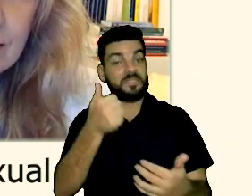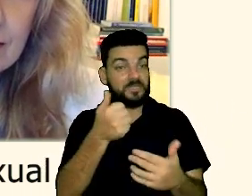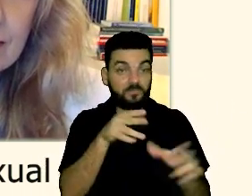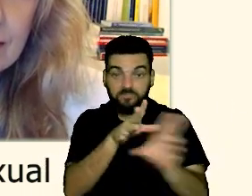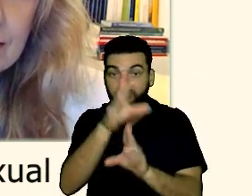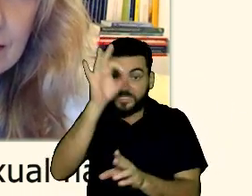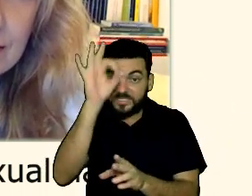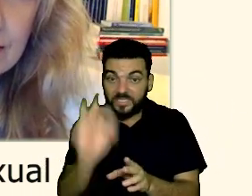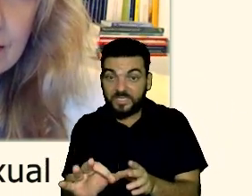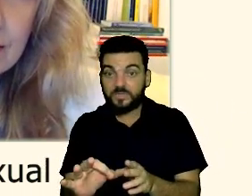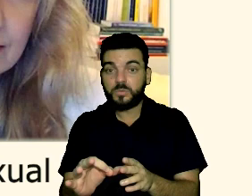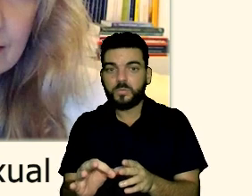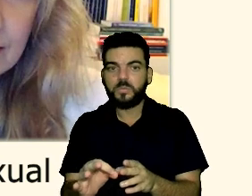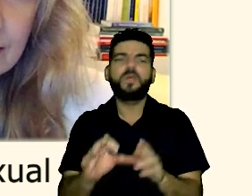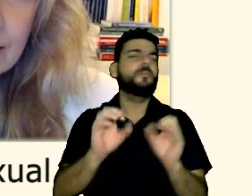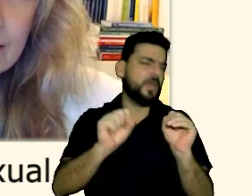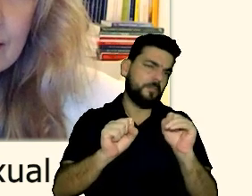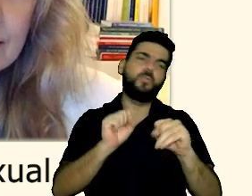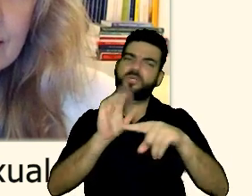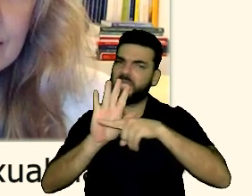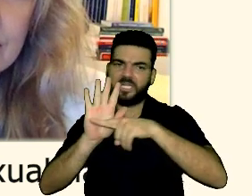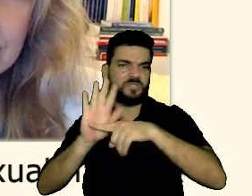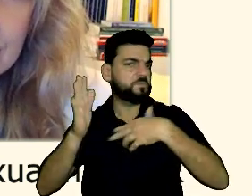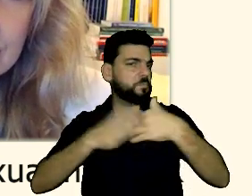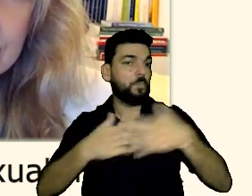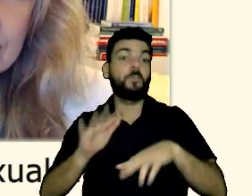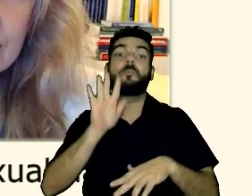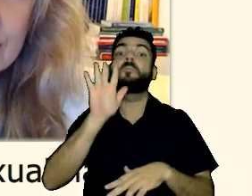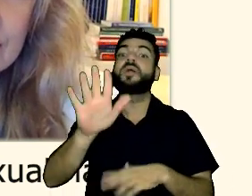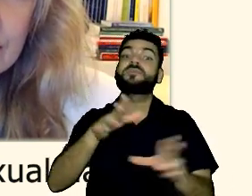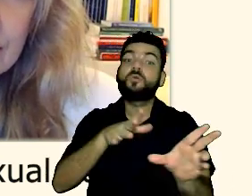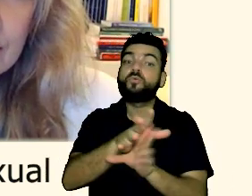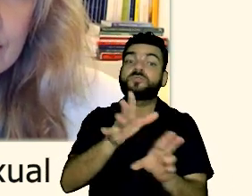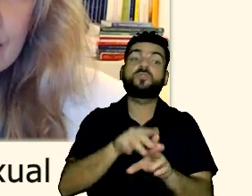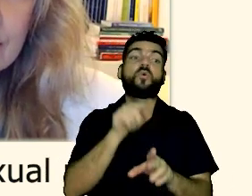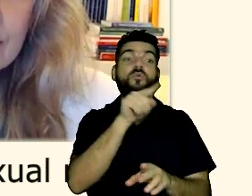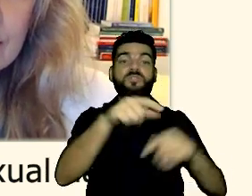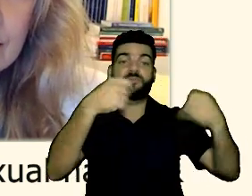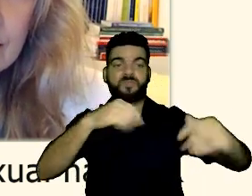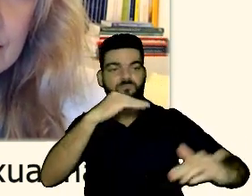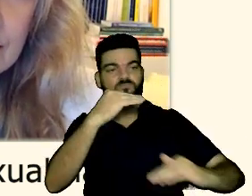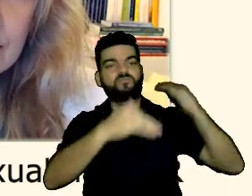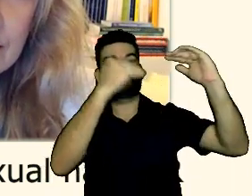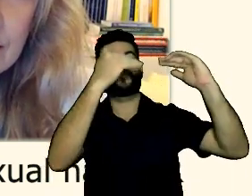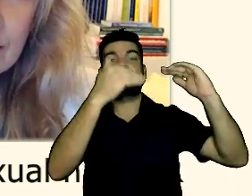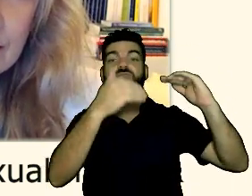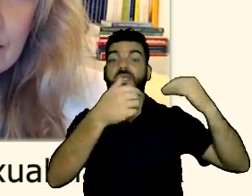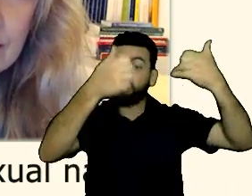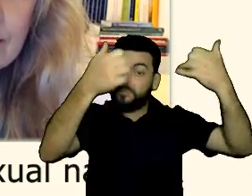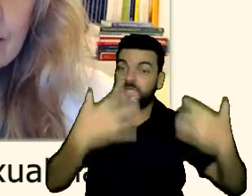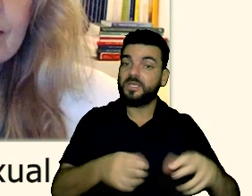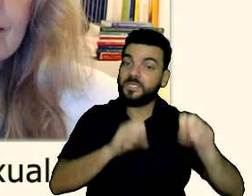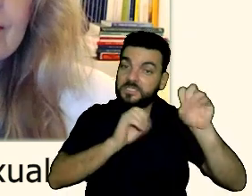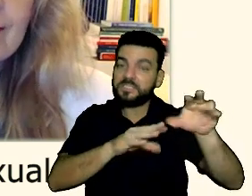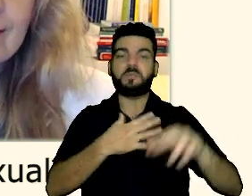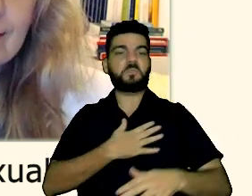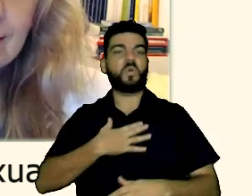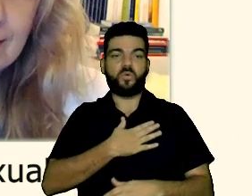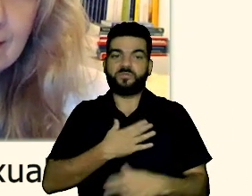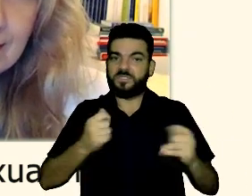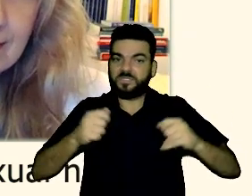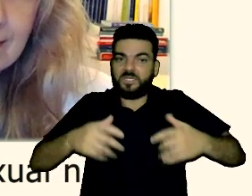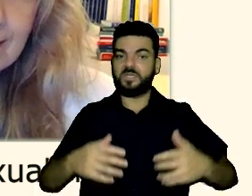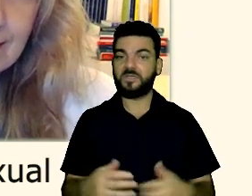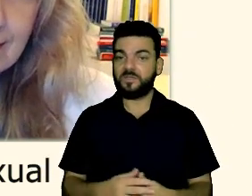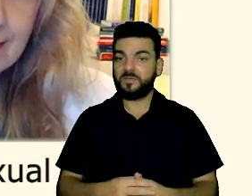de fazer reuniões periódicas curtinhas e de dar um feedback que seja um feedback construtivo, mesmo que ele seja negativo,